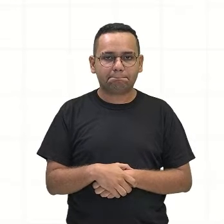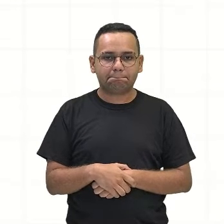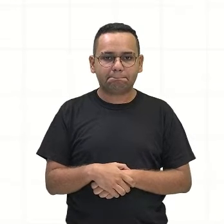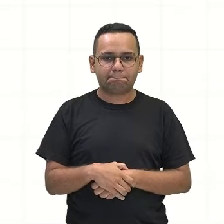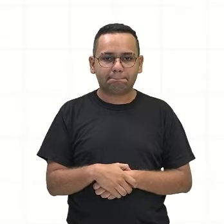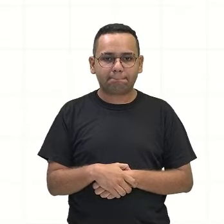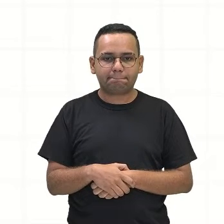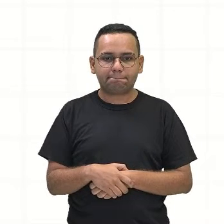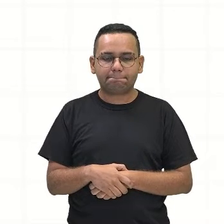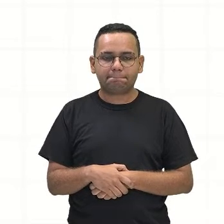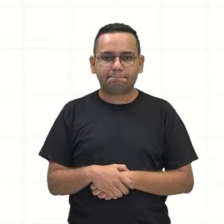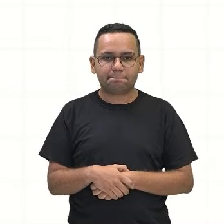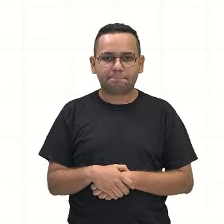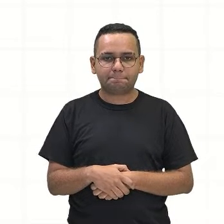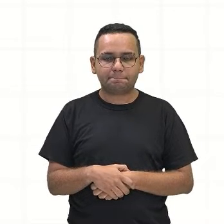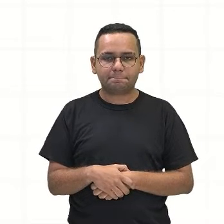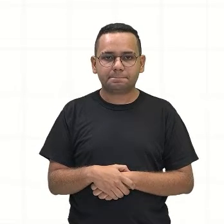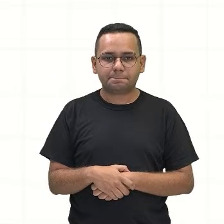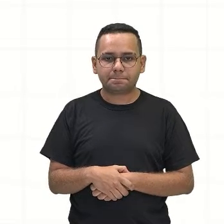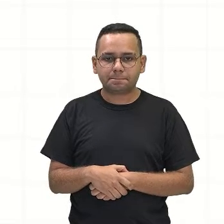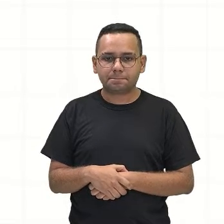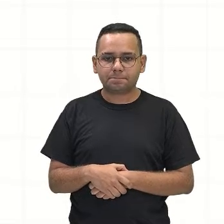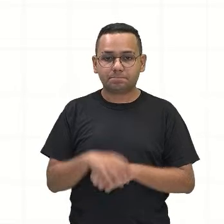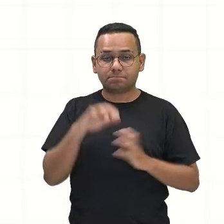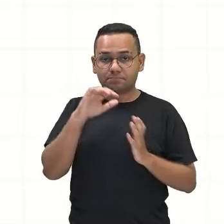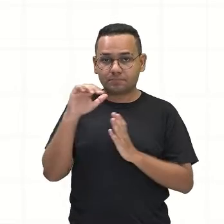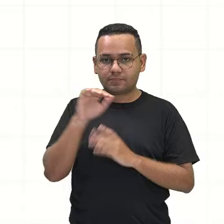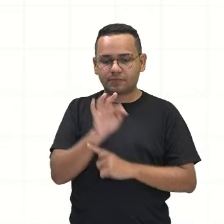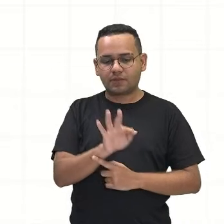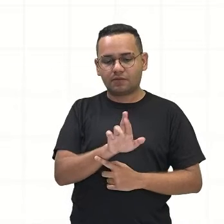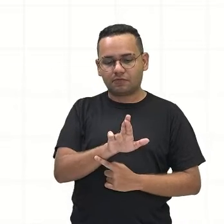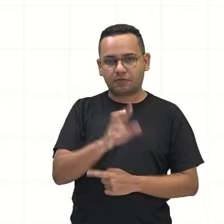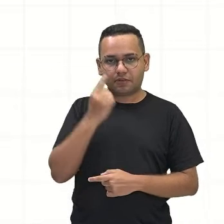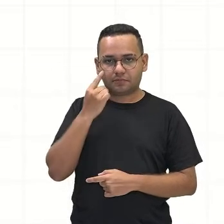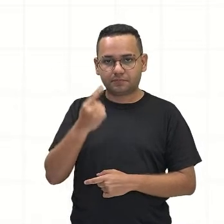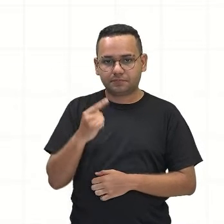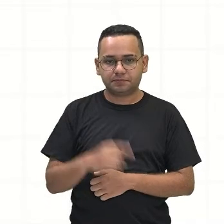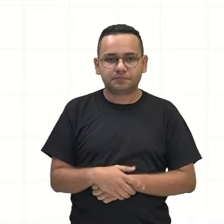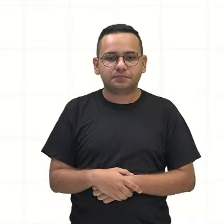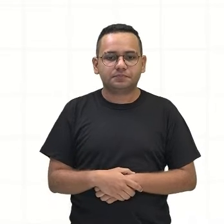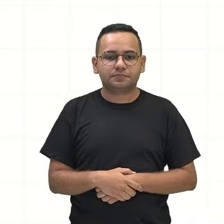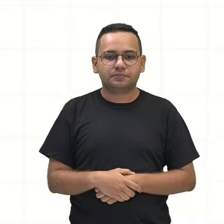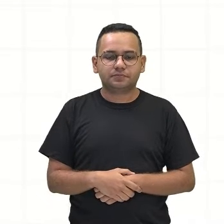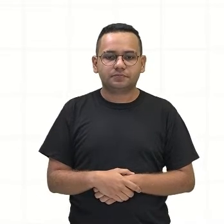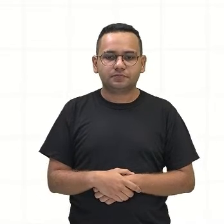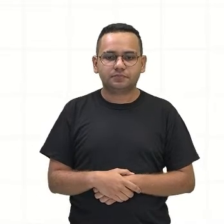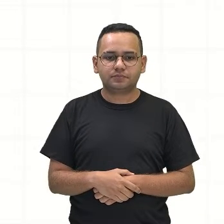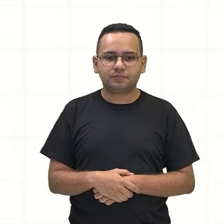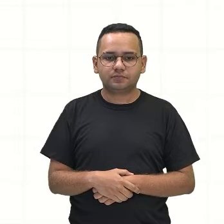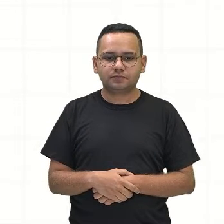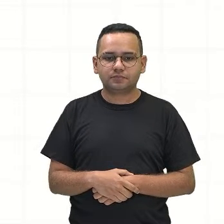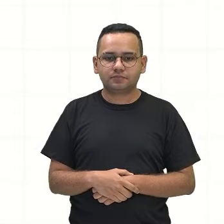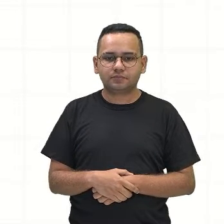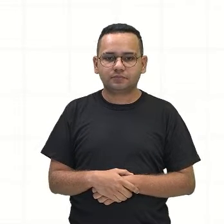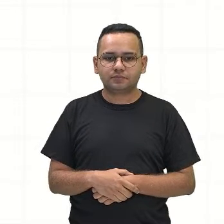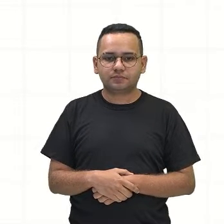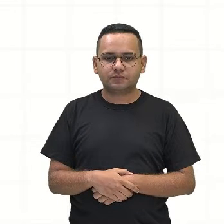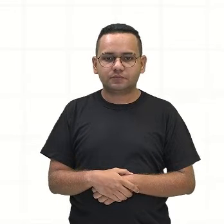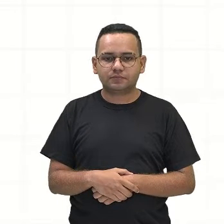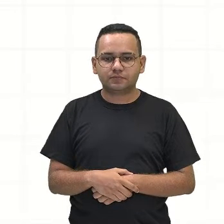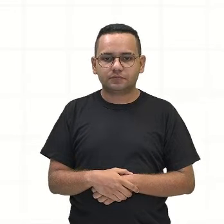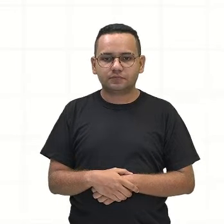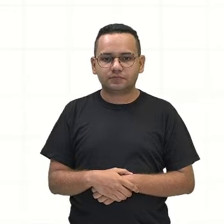Então, agora na frequência relativa, ó, nós vamos voltar àquela tabela